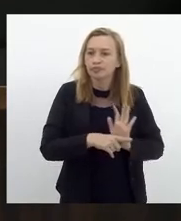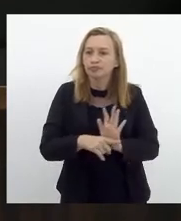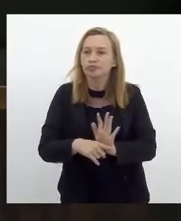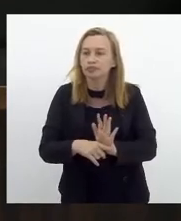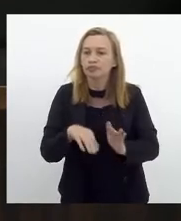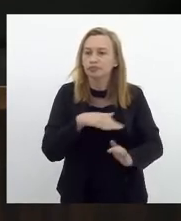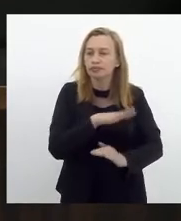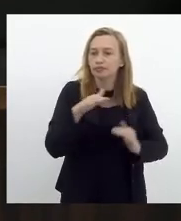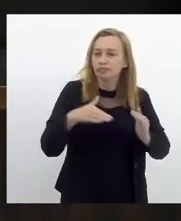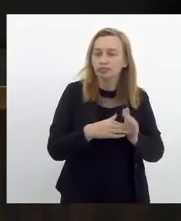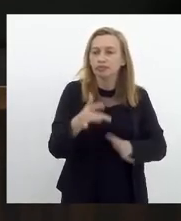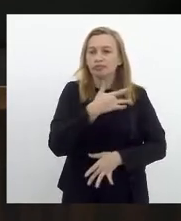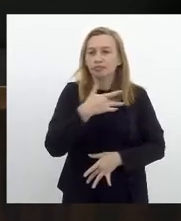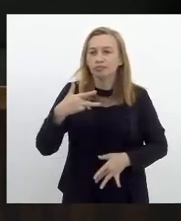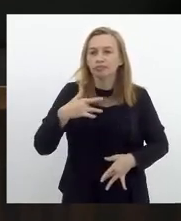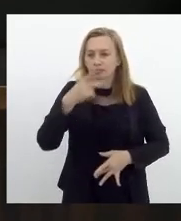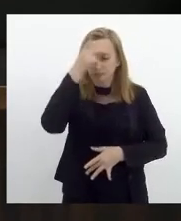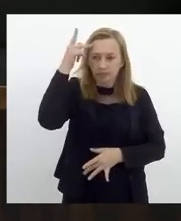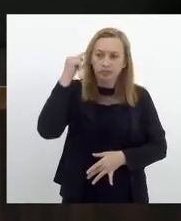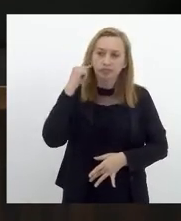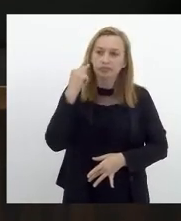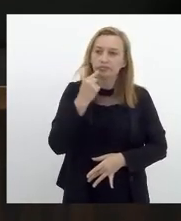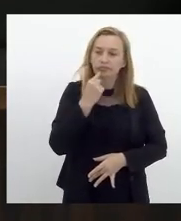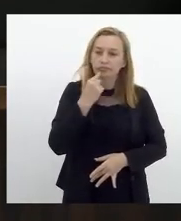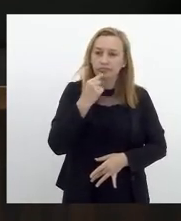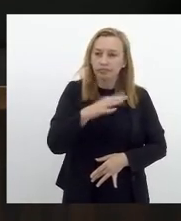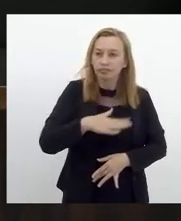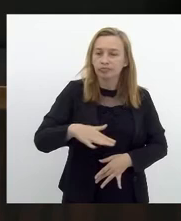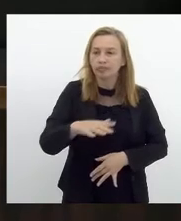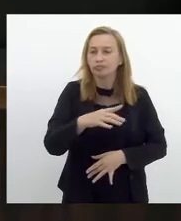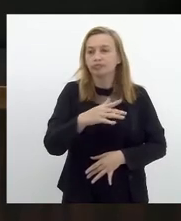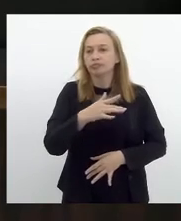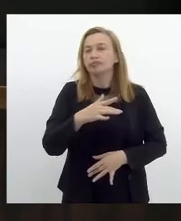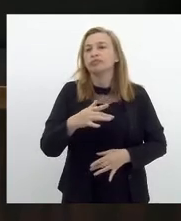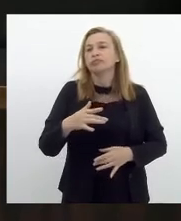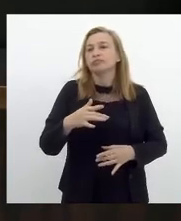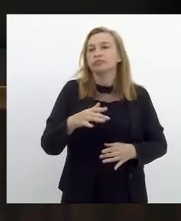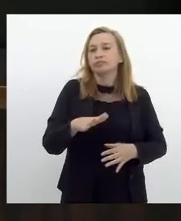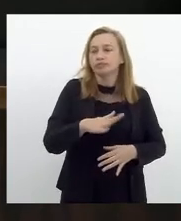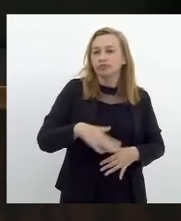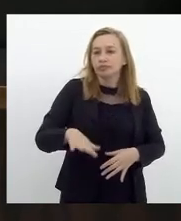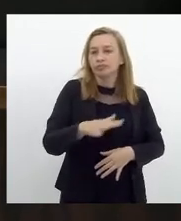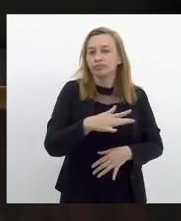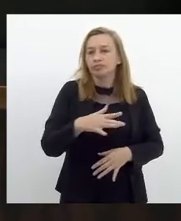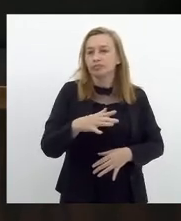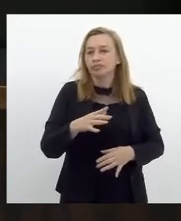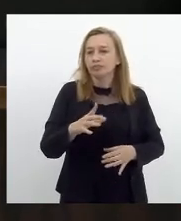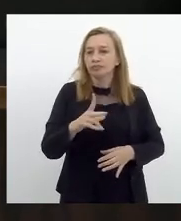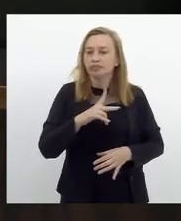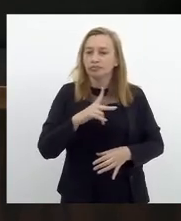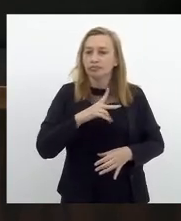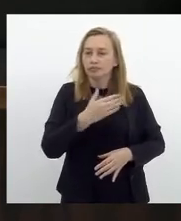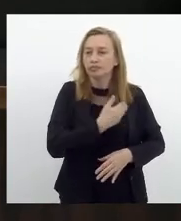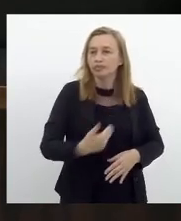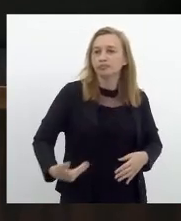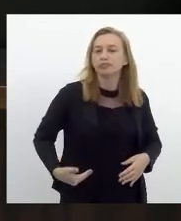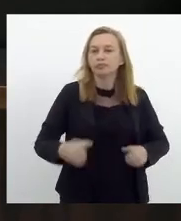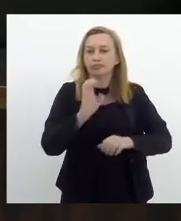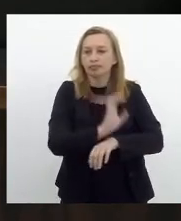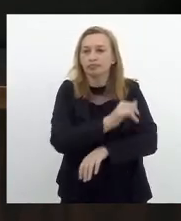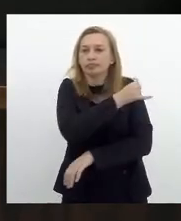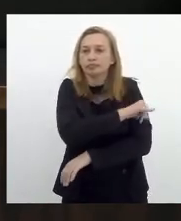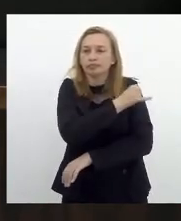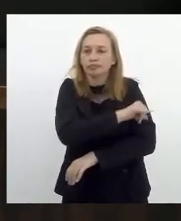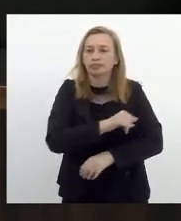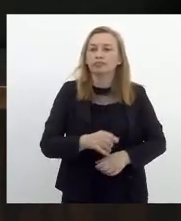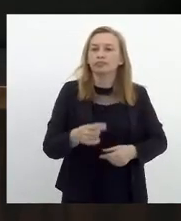saúde da pessoa surda nas unidades de saúde públicas e privadas no âmbito do Estado do Rio de Janeiro. Parecer da Comissão